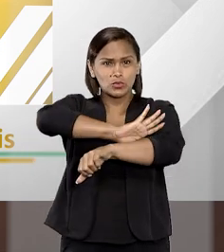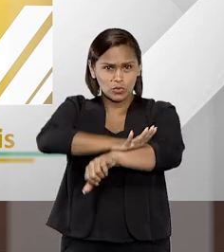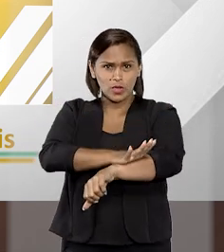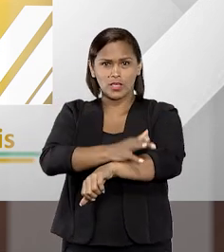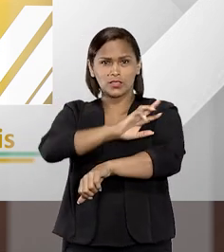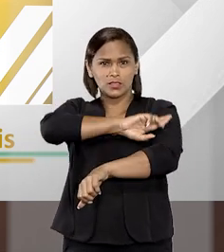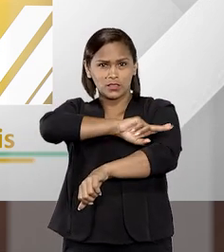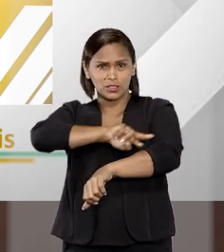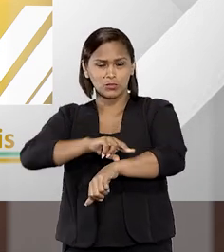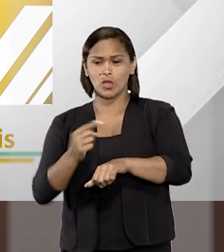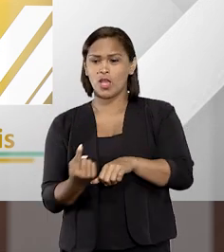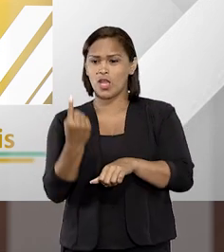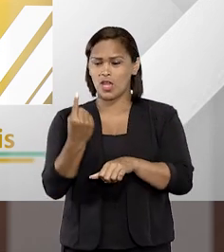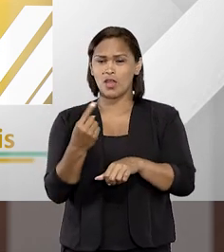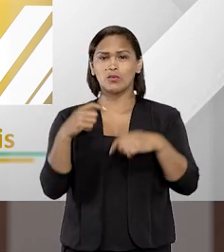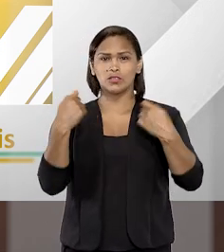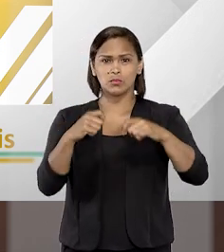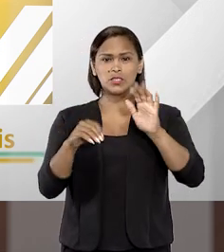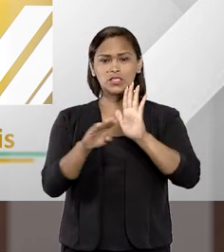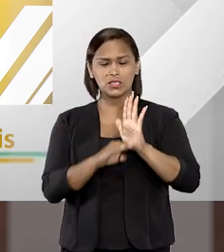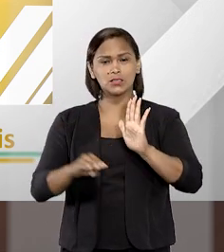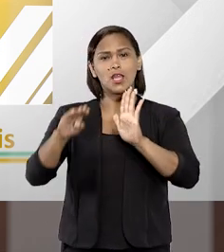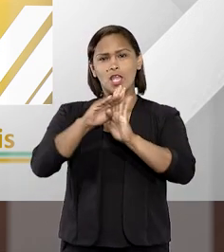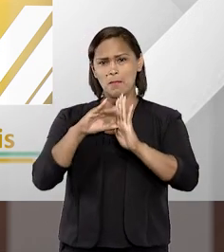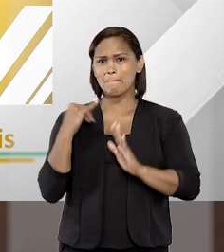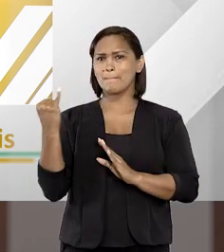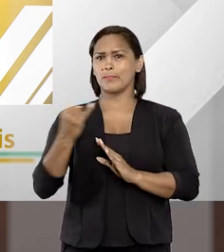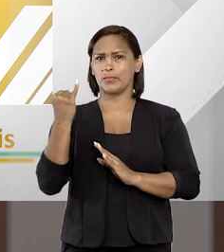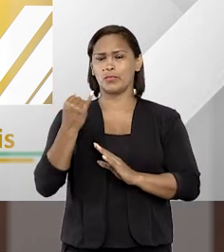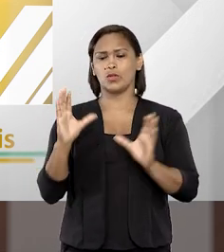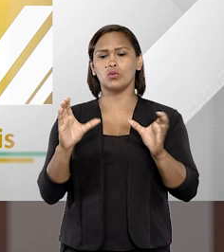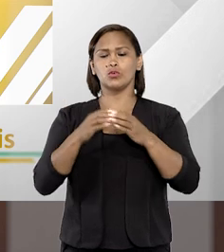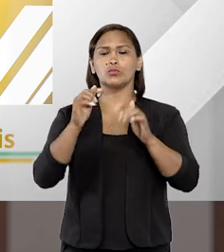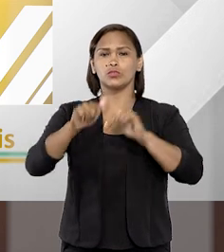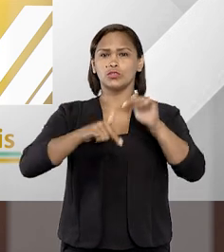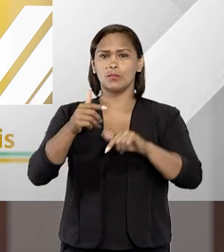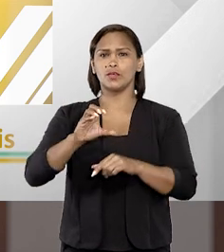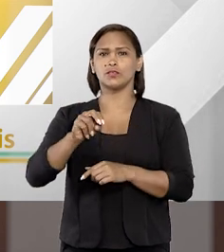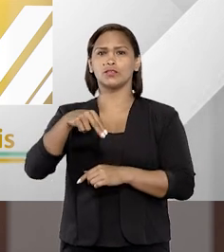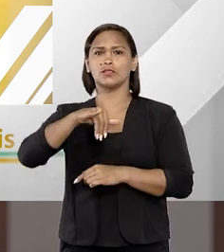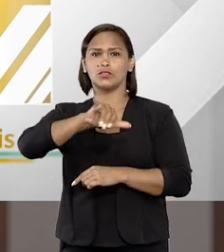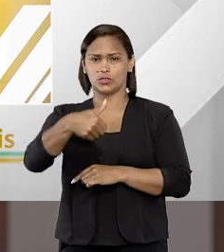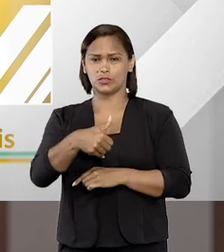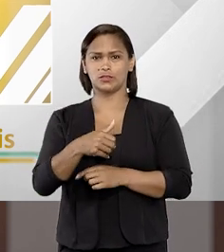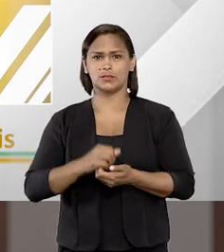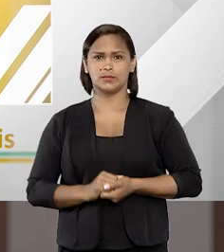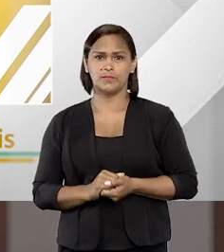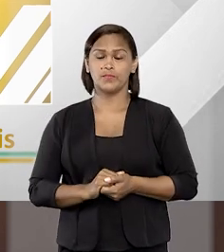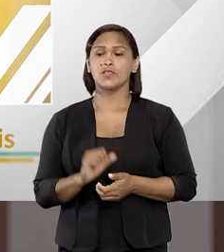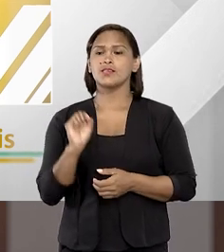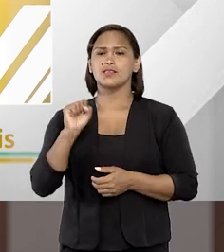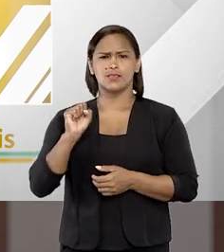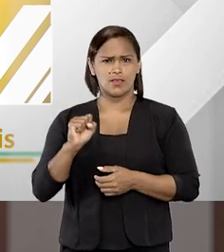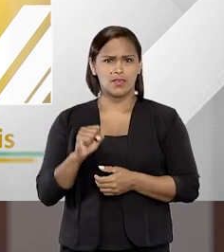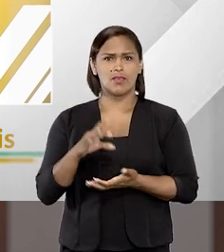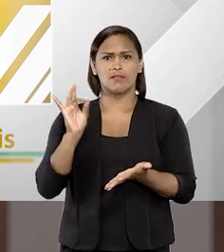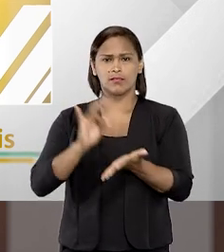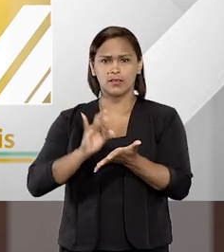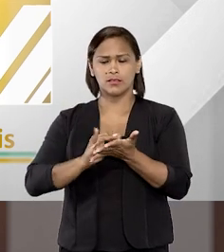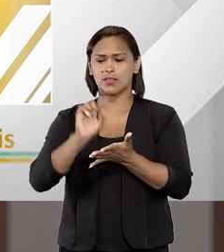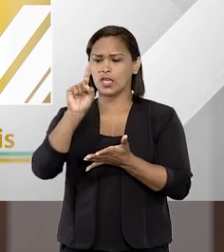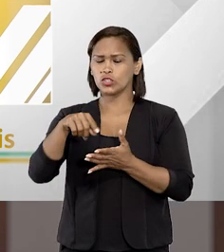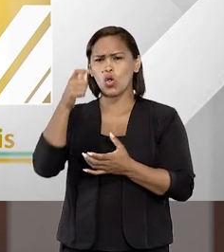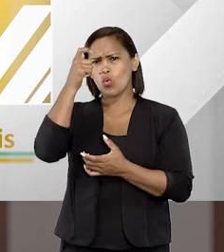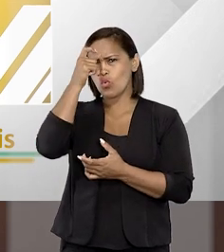é um dos pontos a serem levados em consideração pelo grupo de trabalho do CNJ né Sem dúvida alguma nós